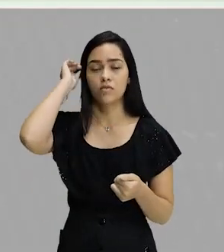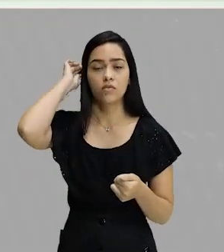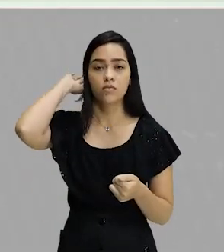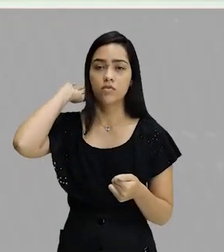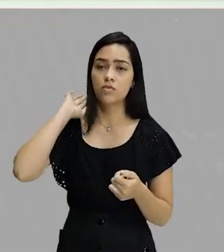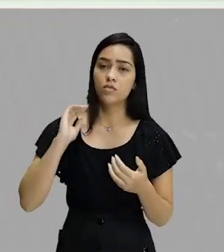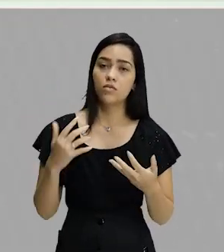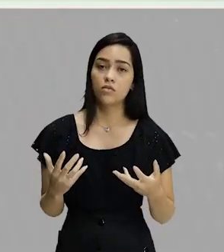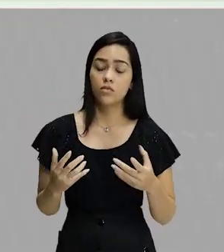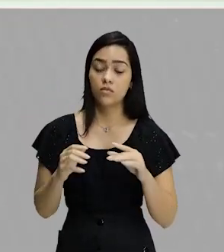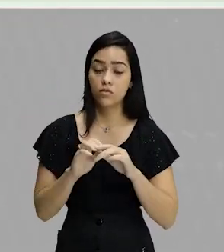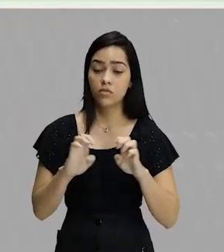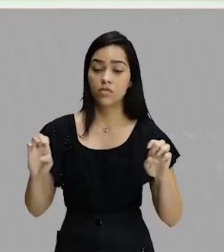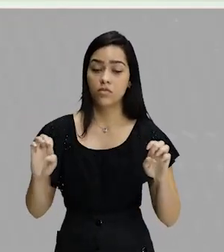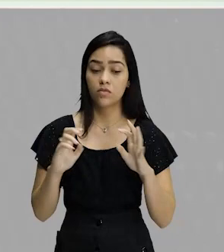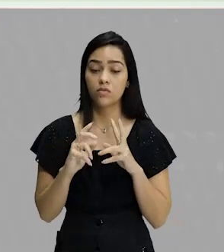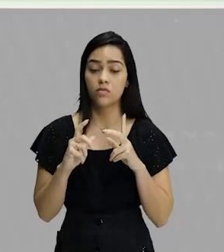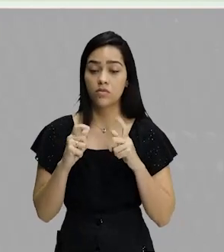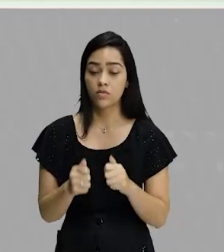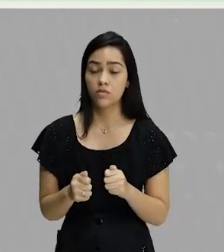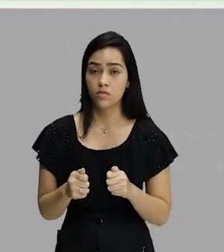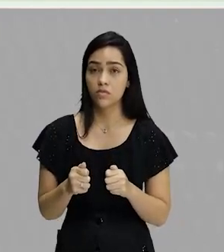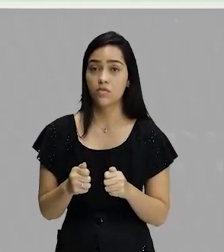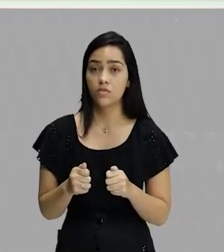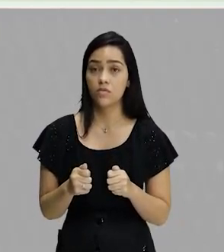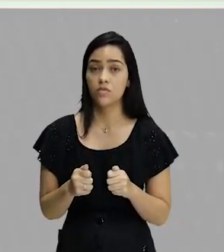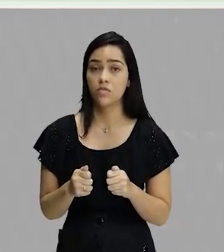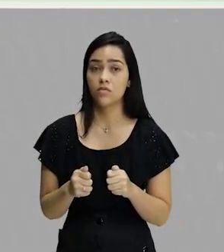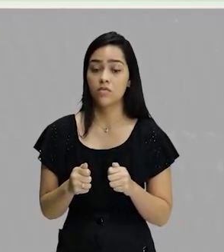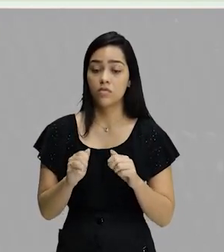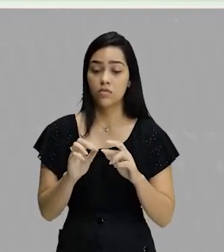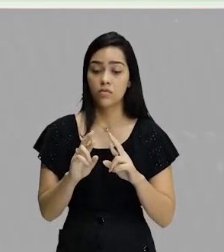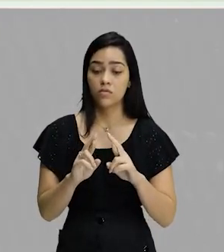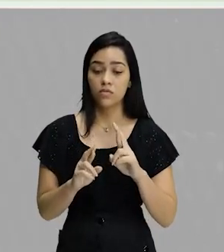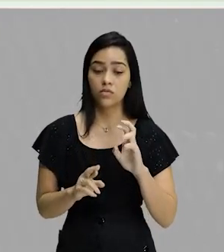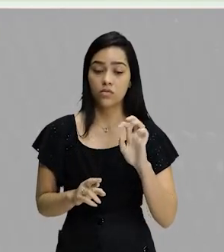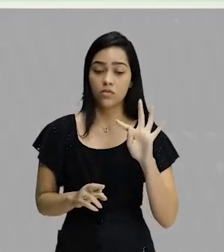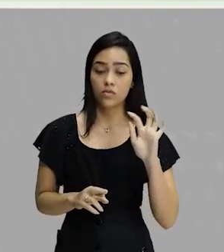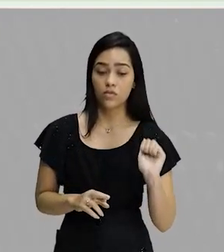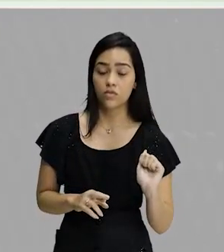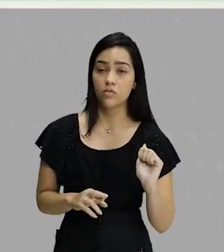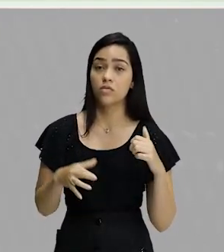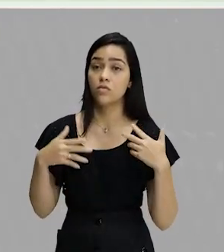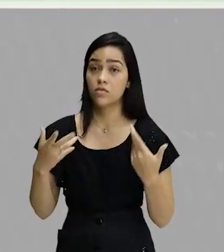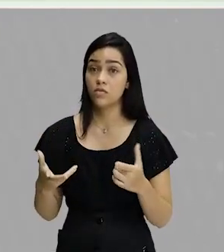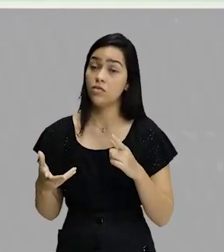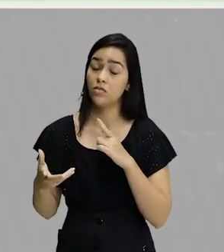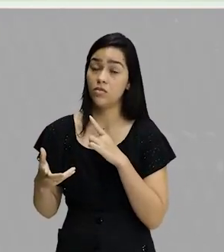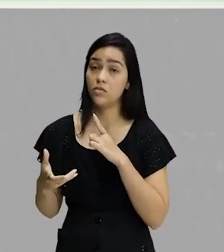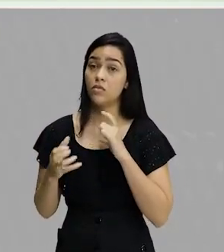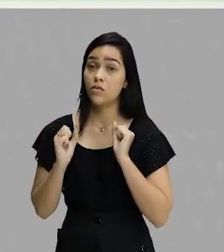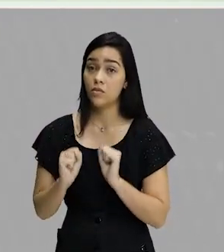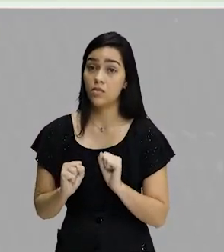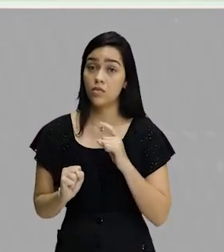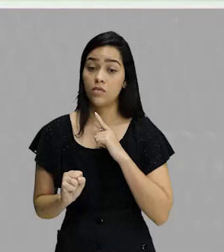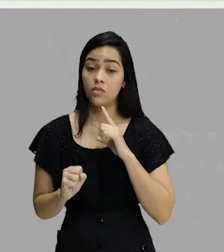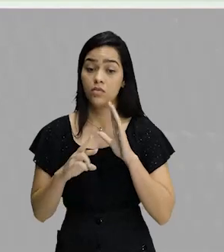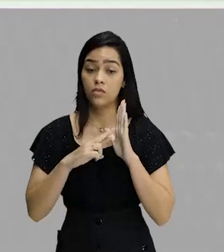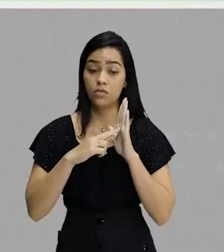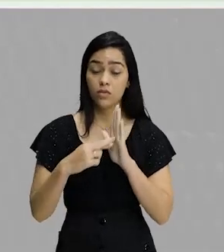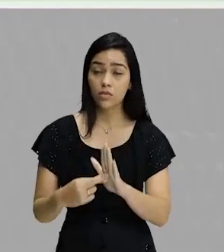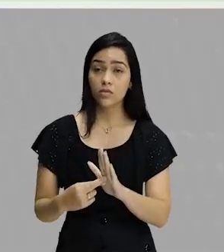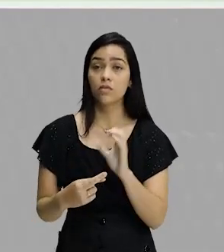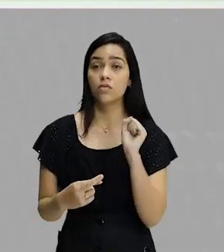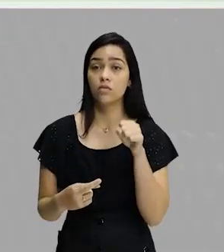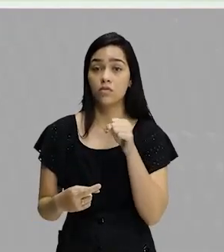geral, a equação geral de uma reta. Tá? Então, uma reta, ela tem essa